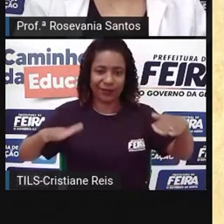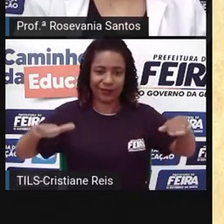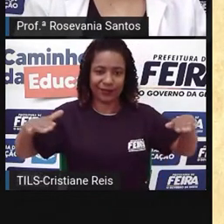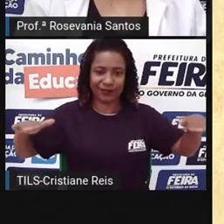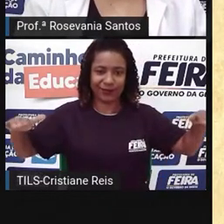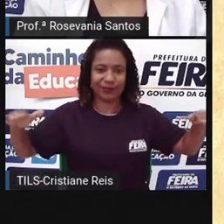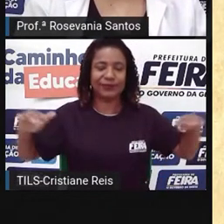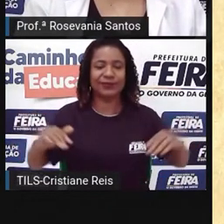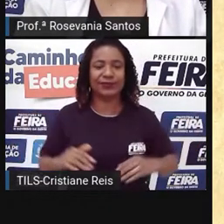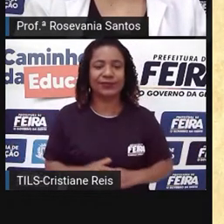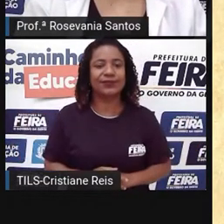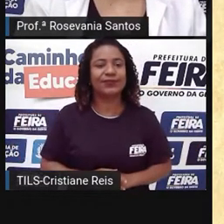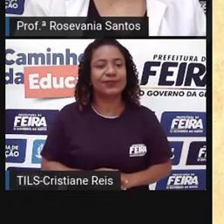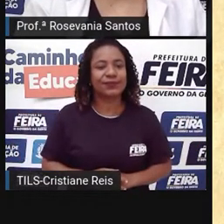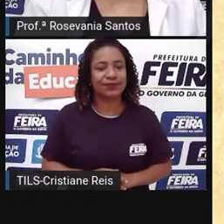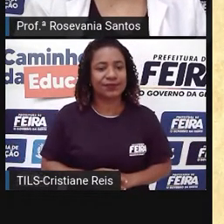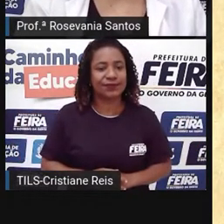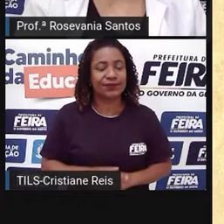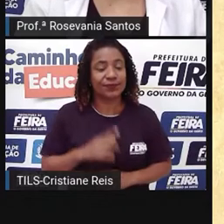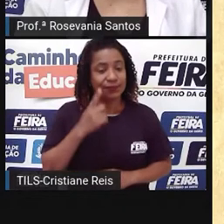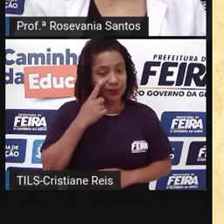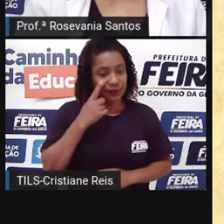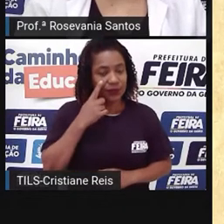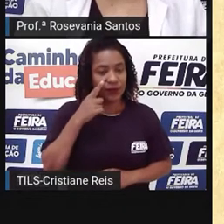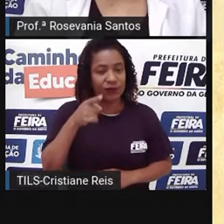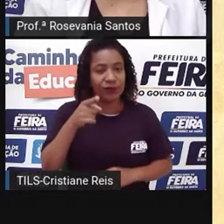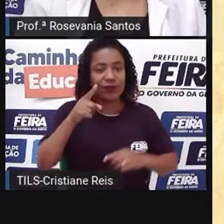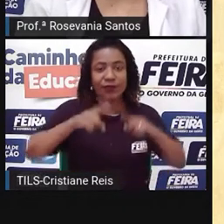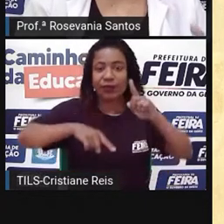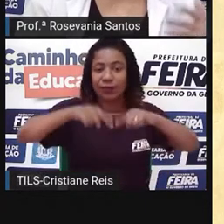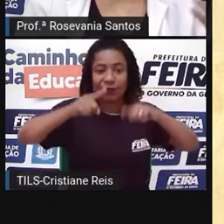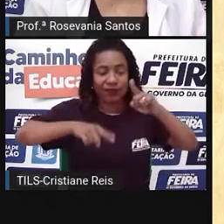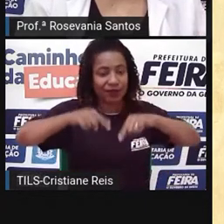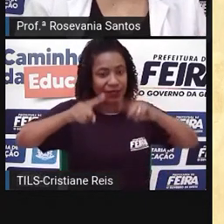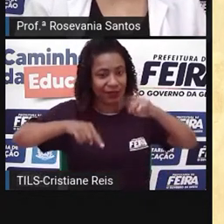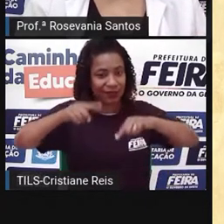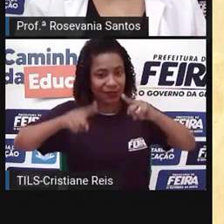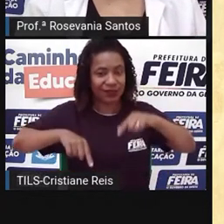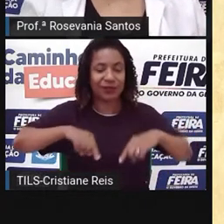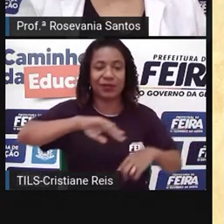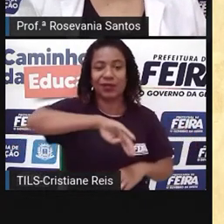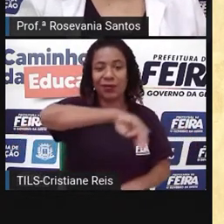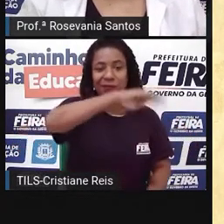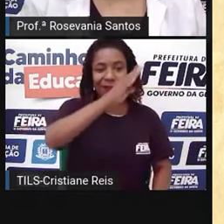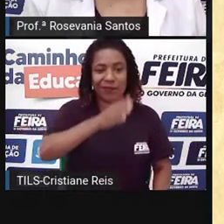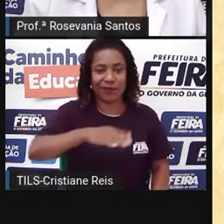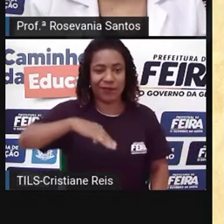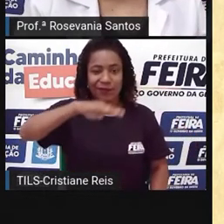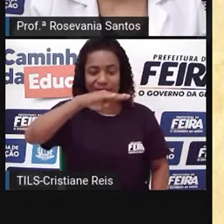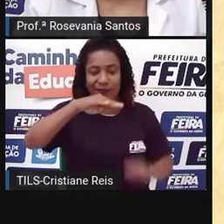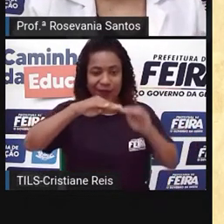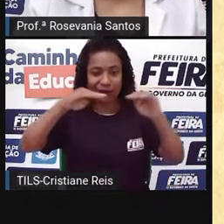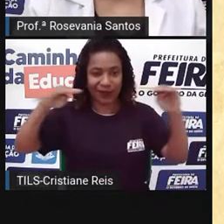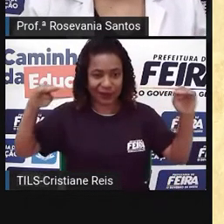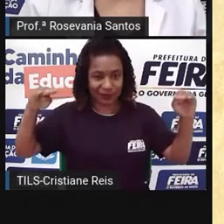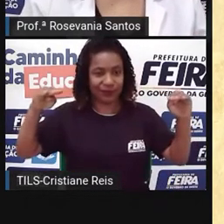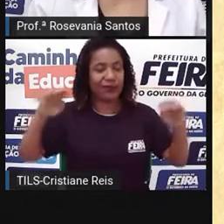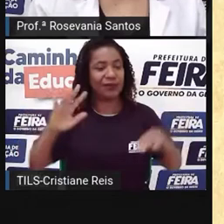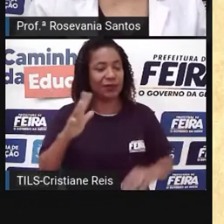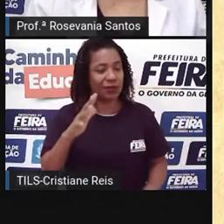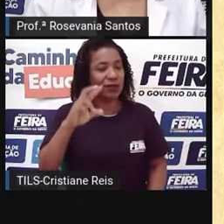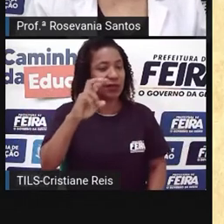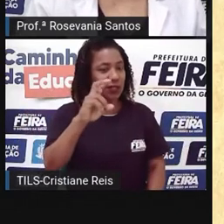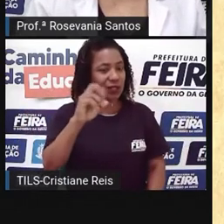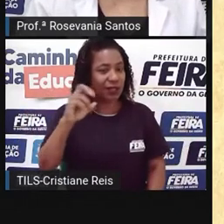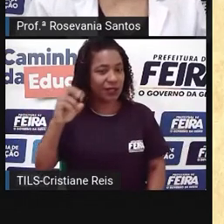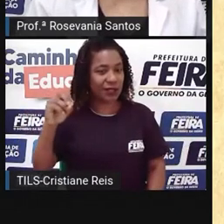né, bora dizer assim, variando, né, na parte de planaltos, por aí, a partir, né, dos 500 metros de altitude.